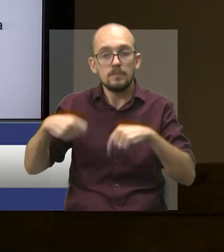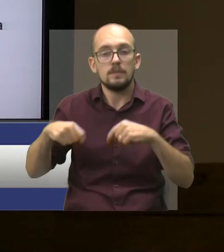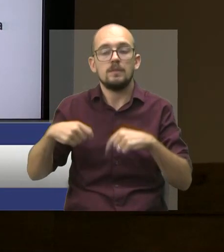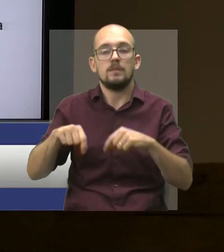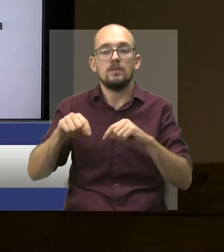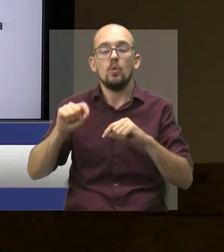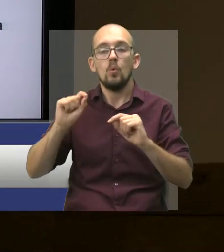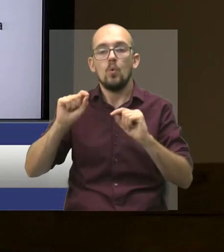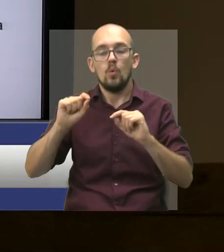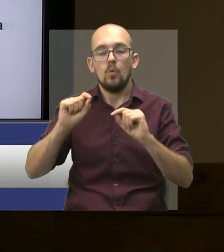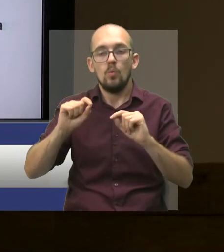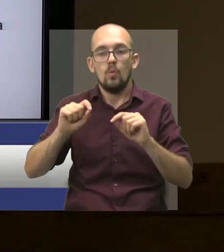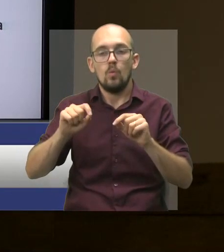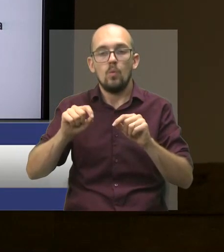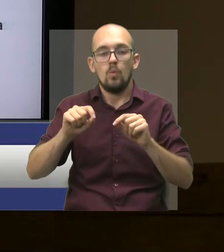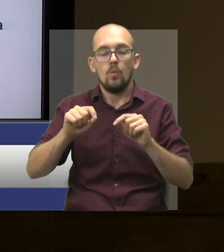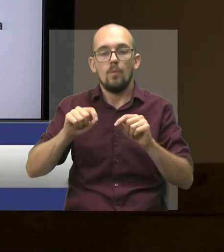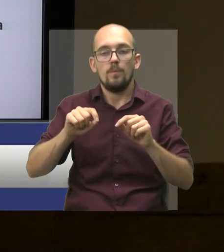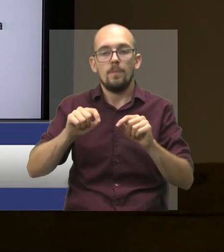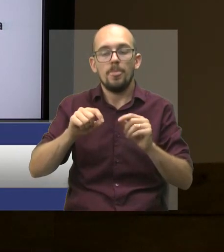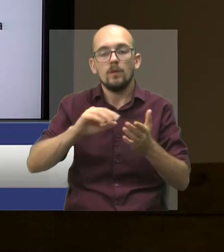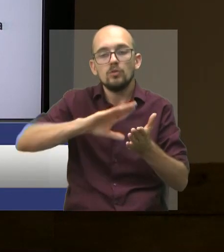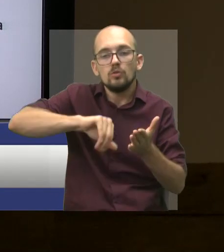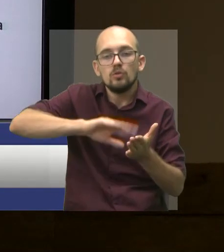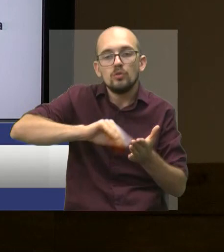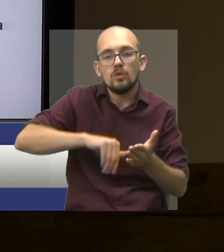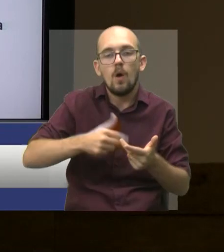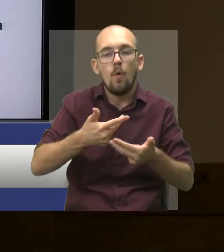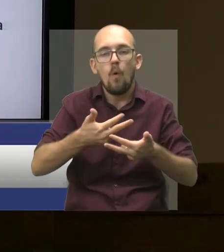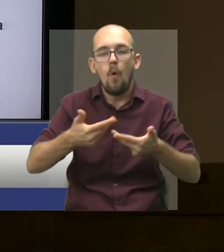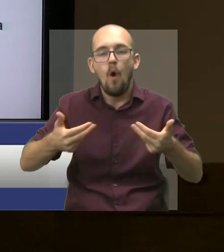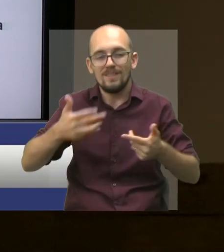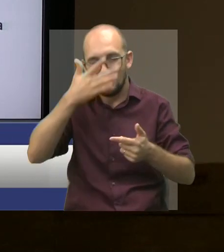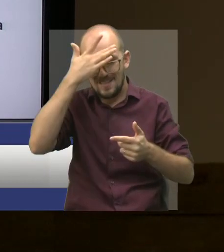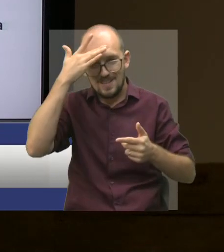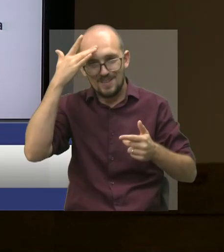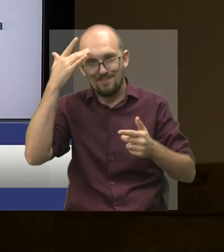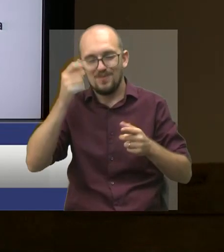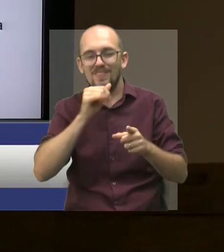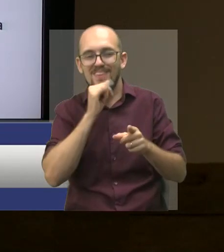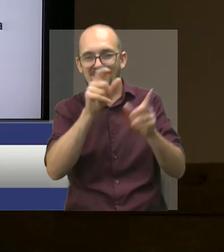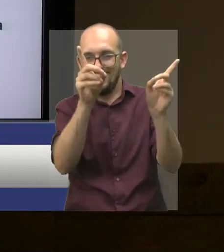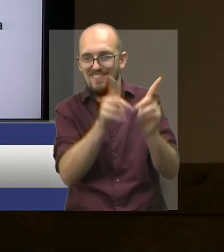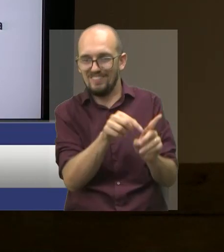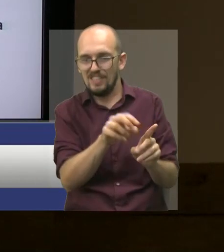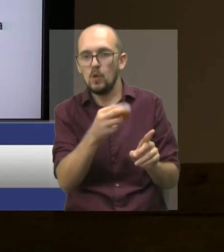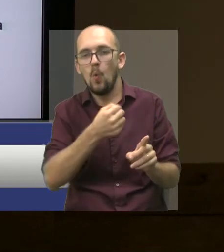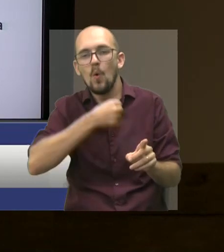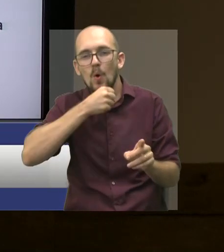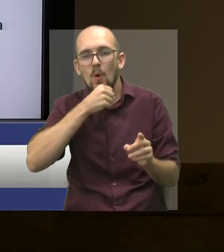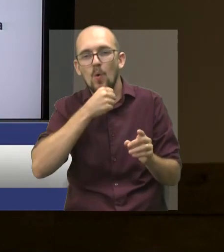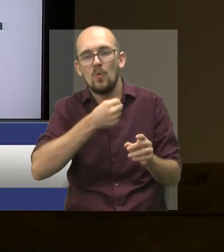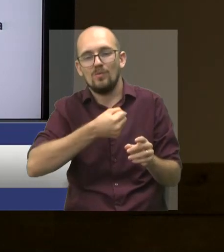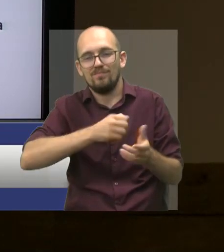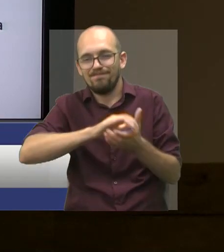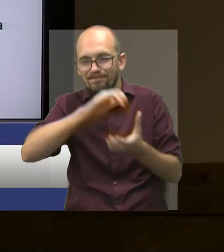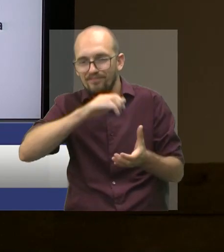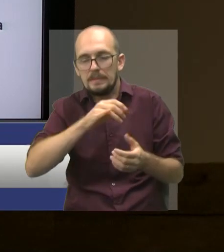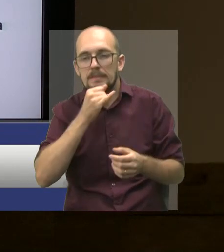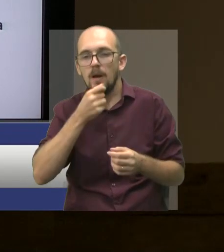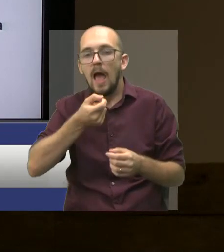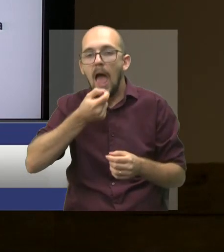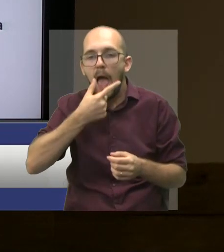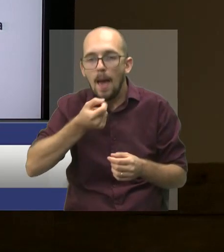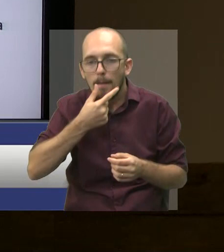as despesas que a família gasta com esta pessoa deficiente ou com este idoso, com